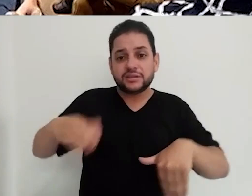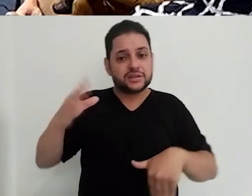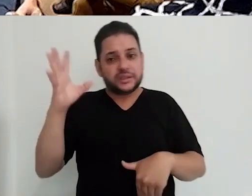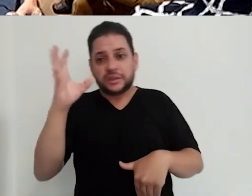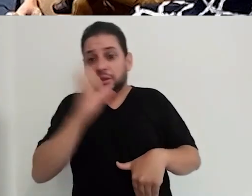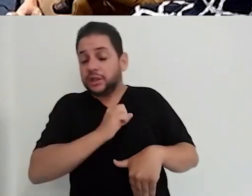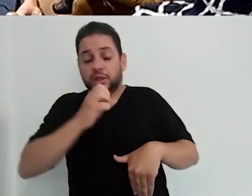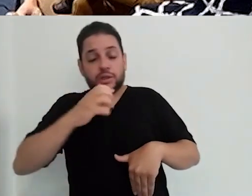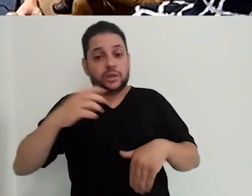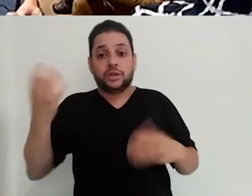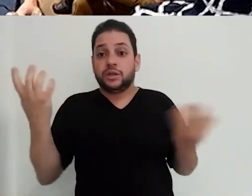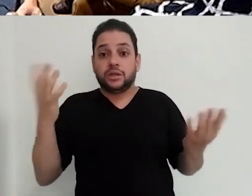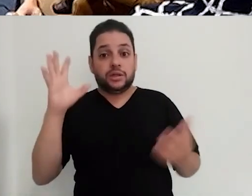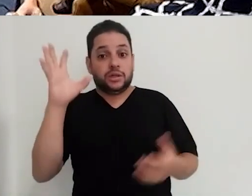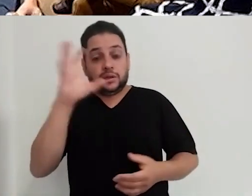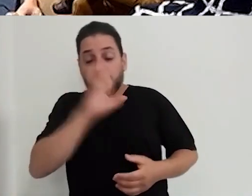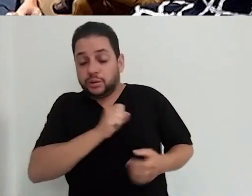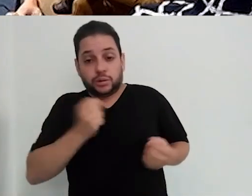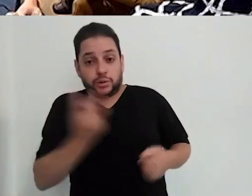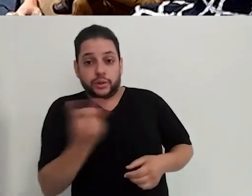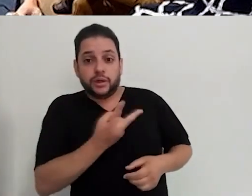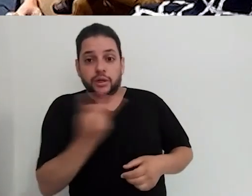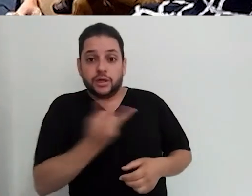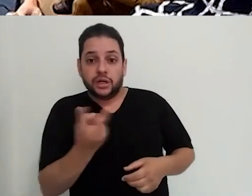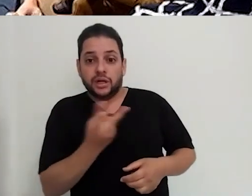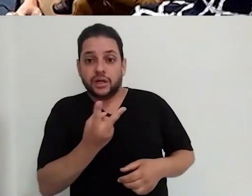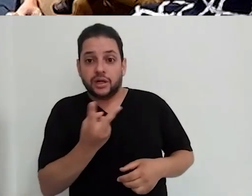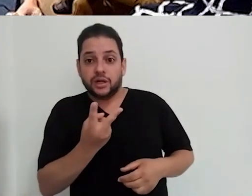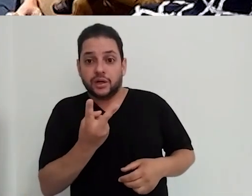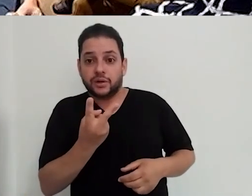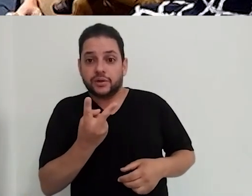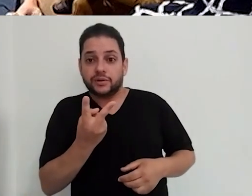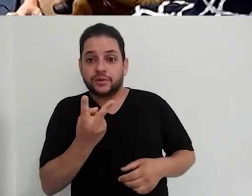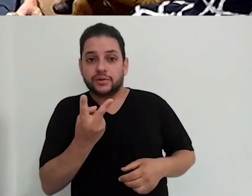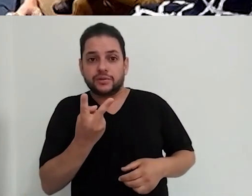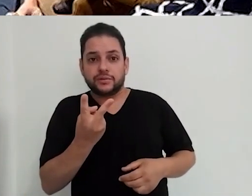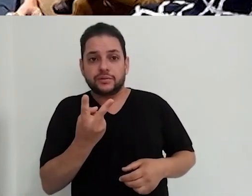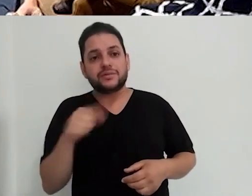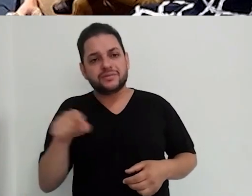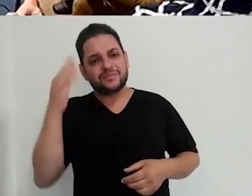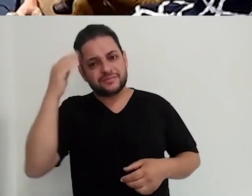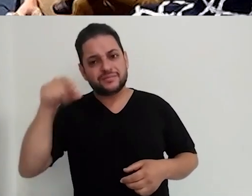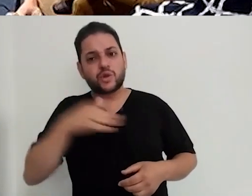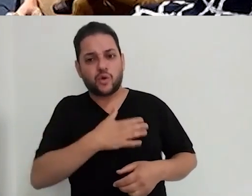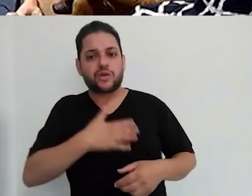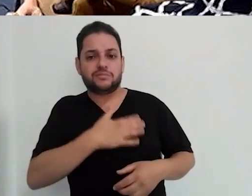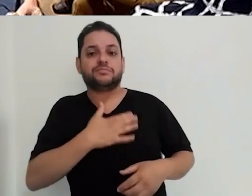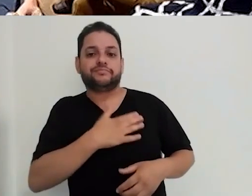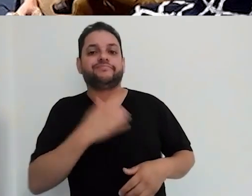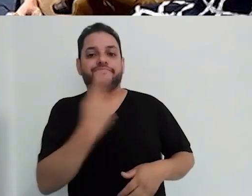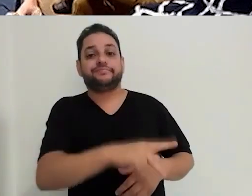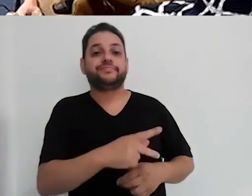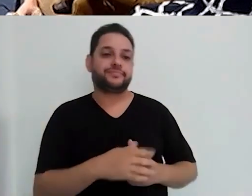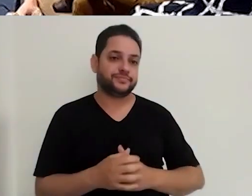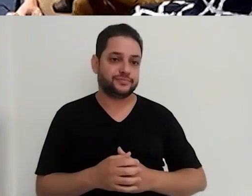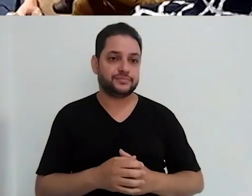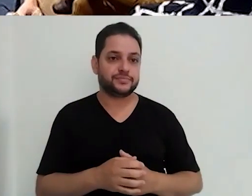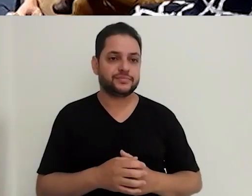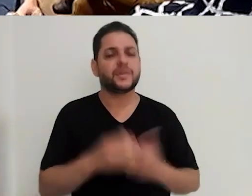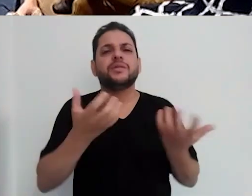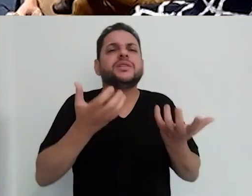ali entre os dois, entendeu? Então, eu tenho certeza, eu sei que ele gostava dela. E E eu queria